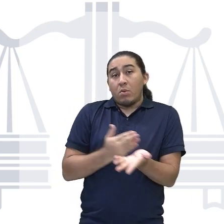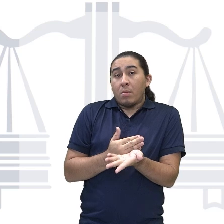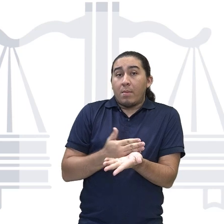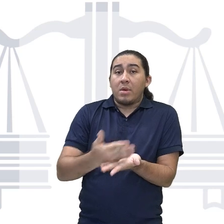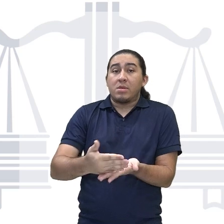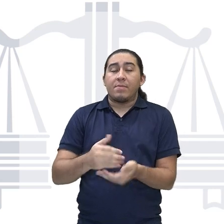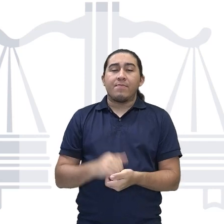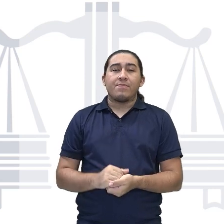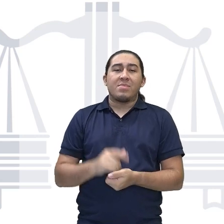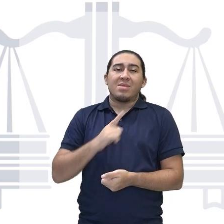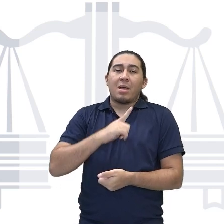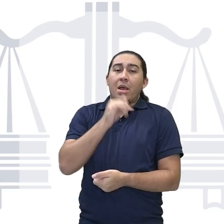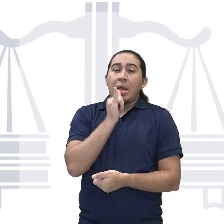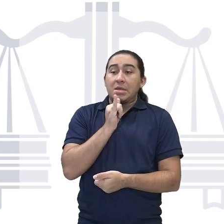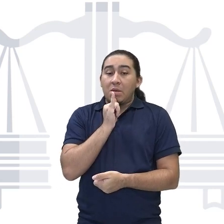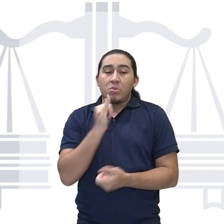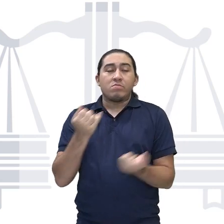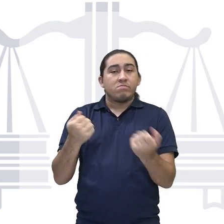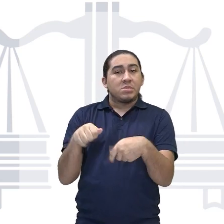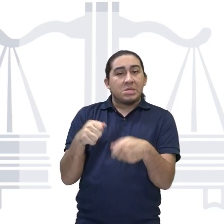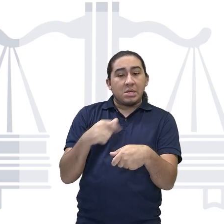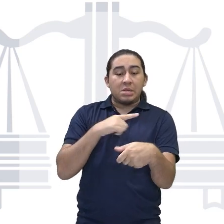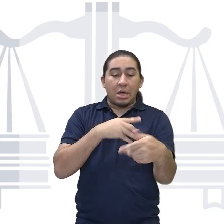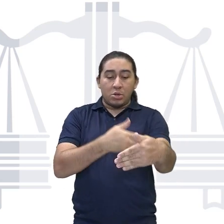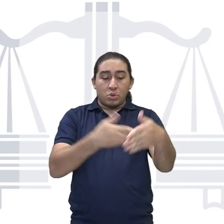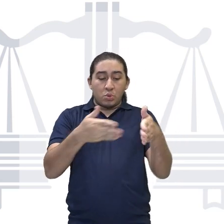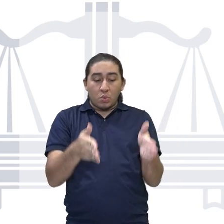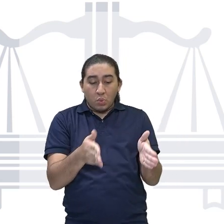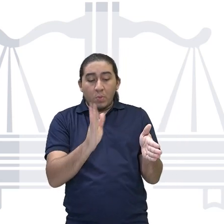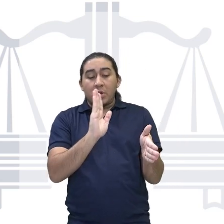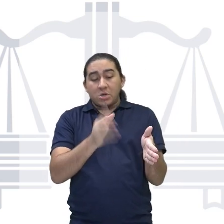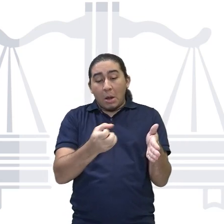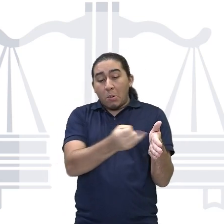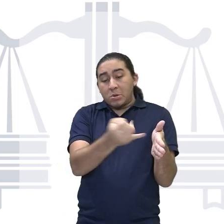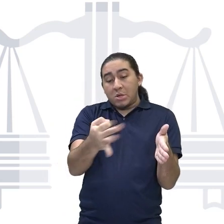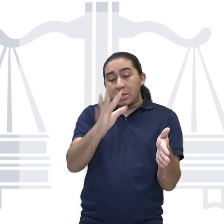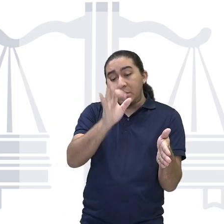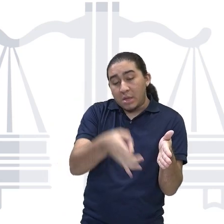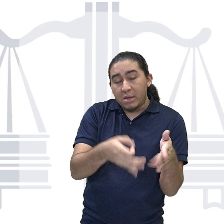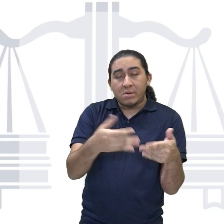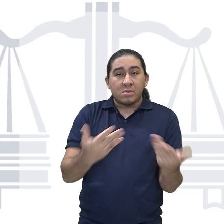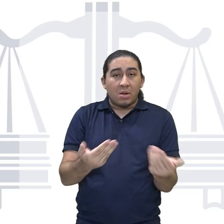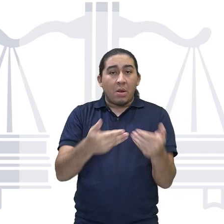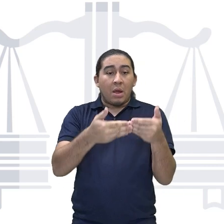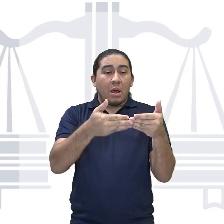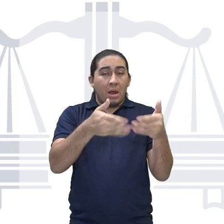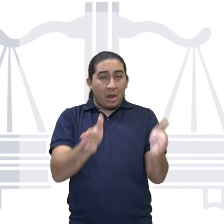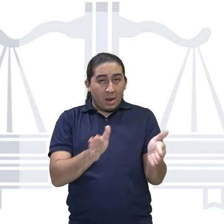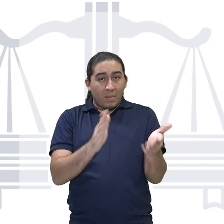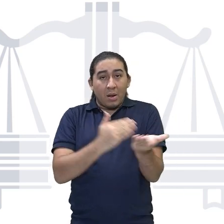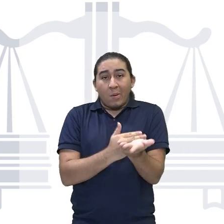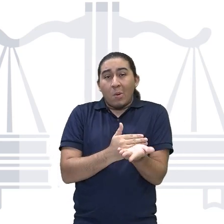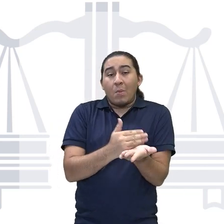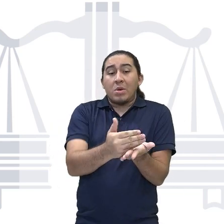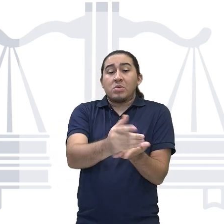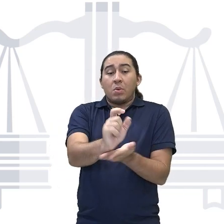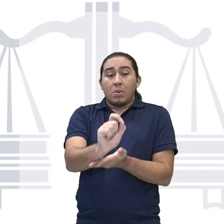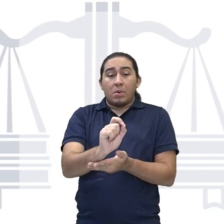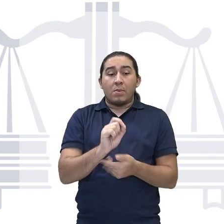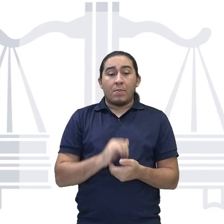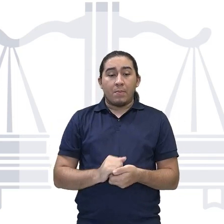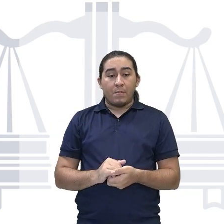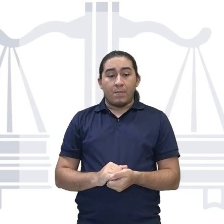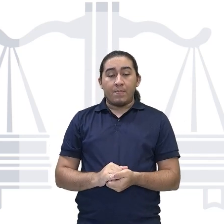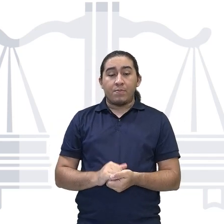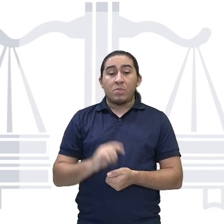uma demanda para aquela turma ser aberta, então começa dali e isso se inicia através de um SIGED,